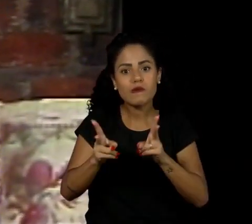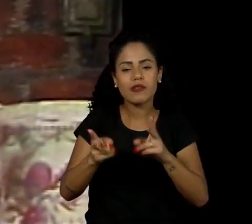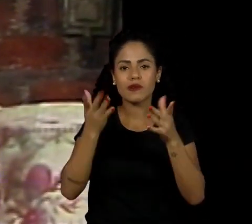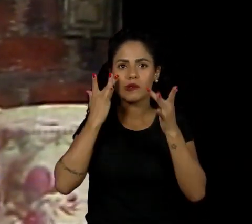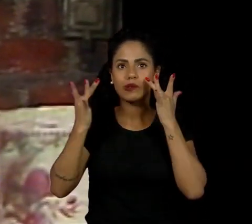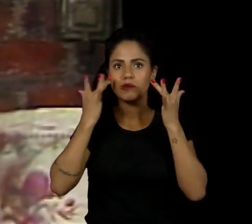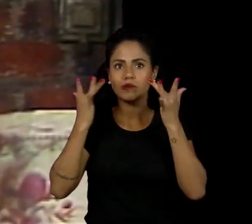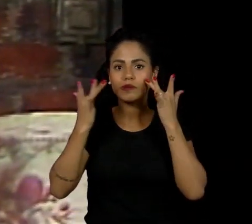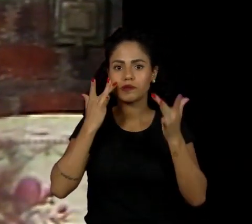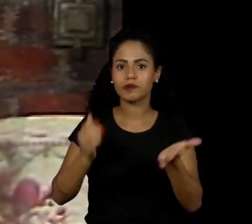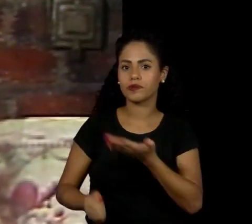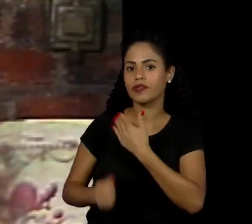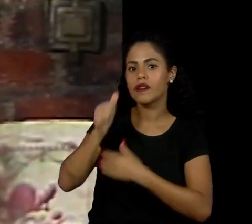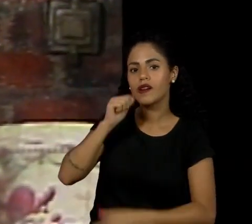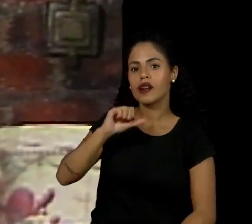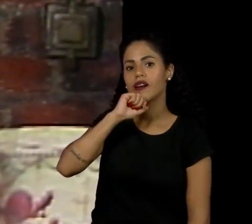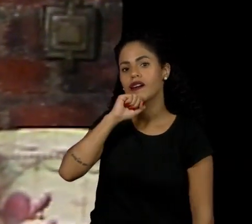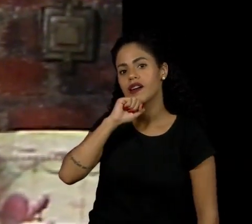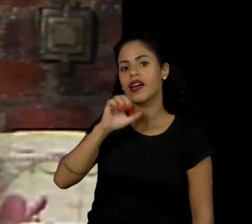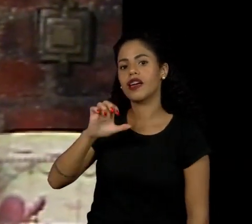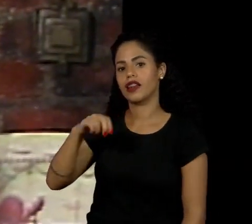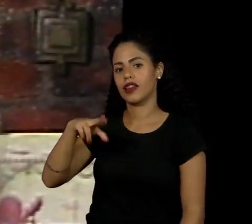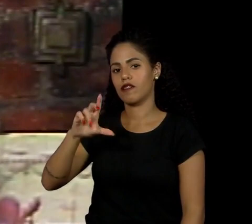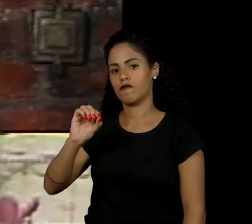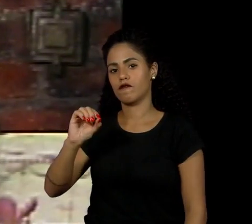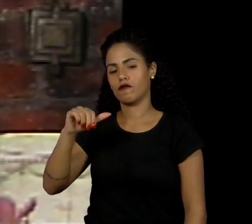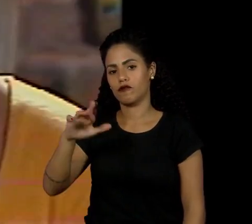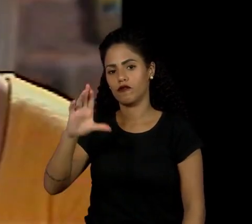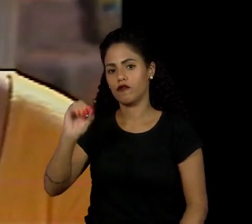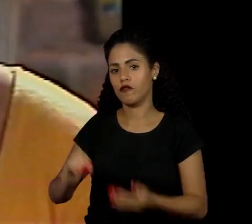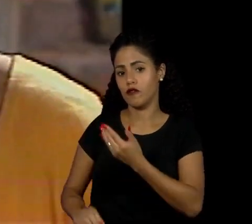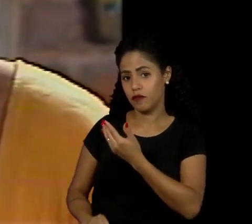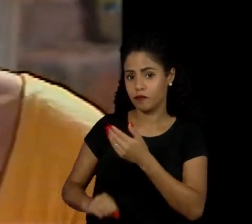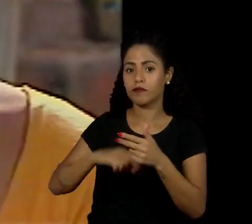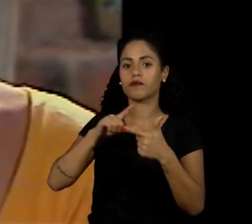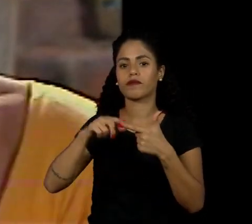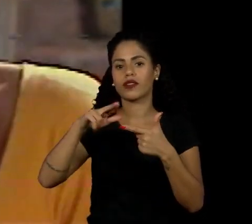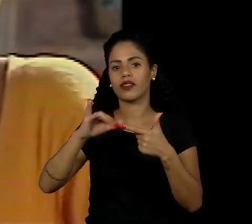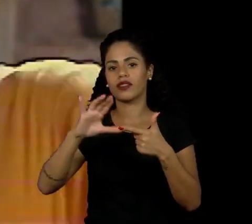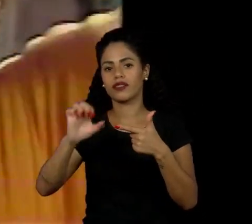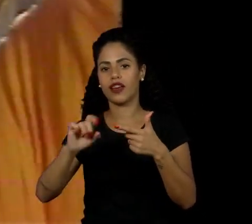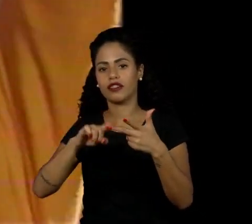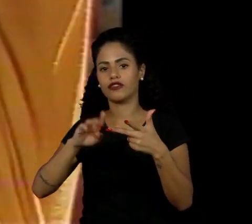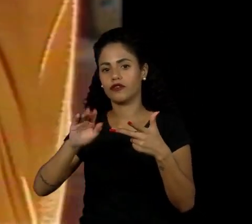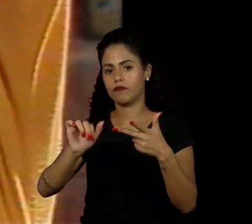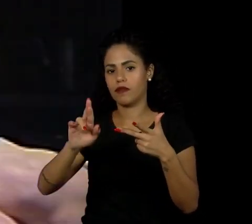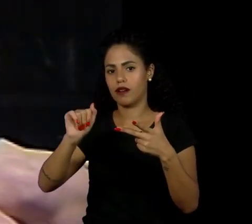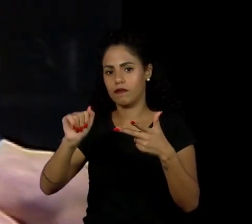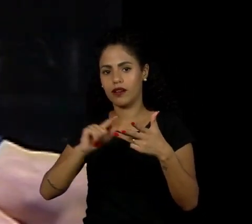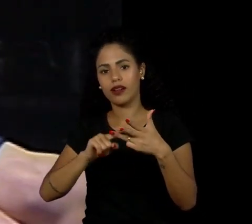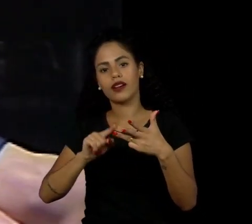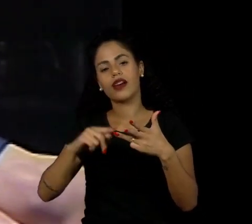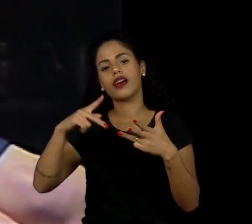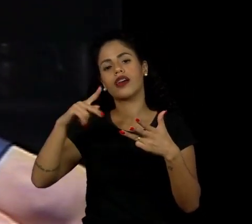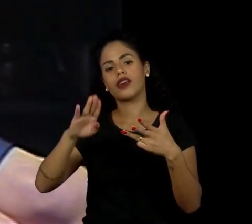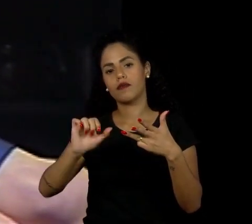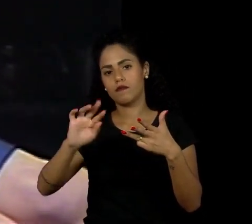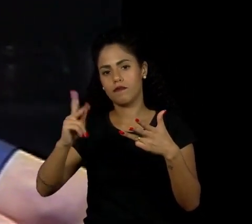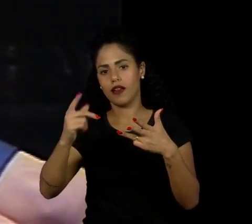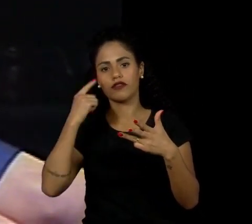A matriarca Eleonor Bruno, sua filha Nissete Bruno e suas netas Bárbara Bruno e Bete Goulart.